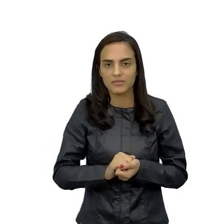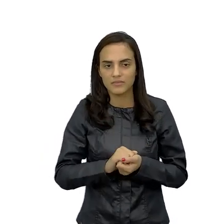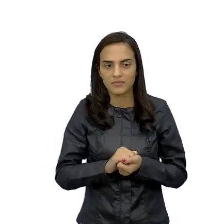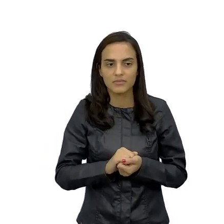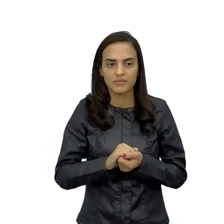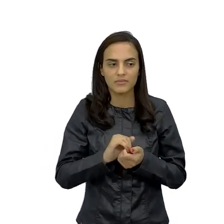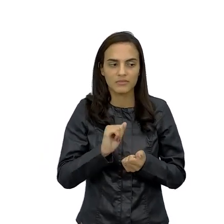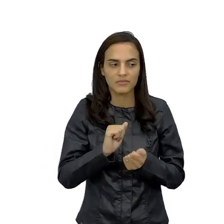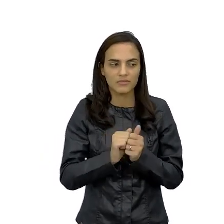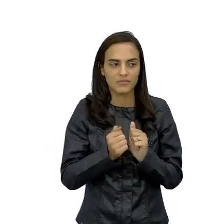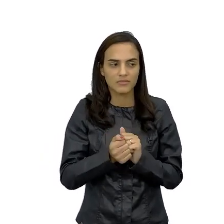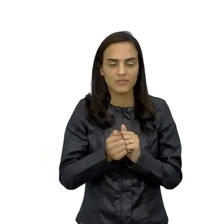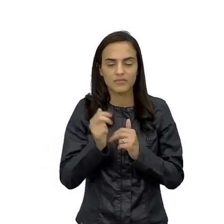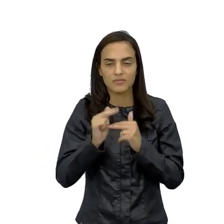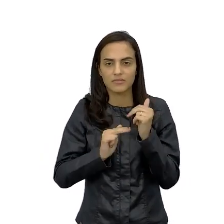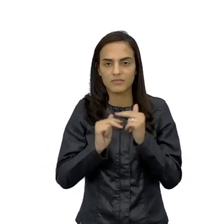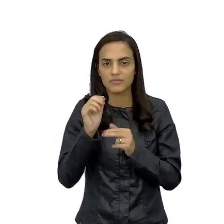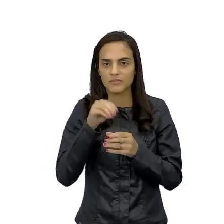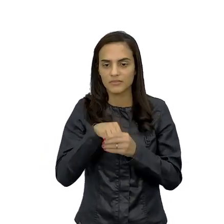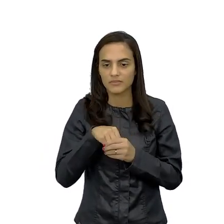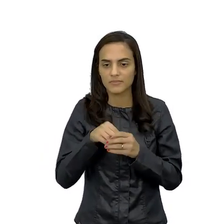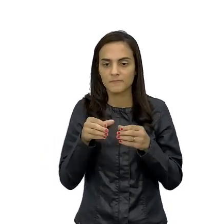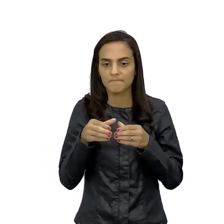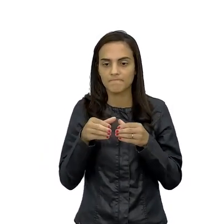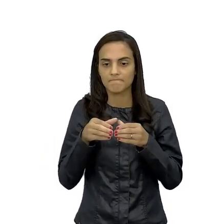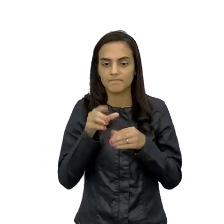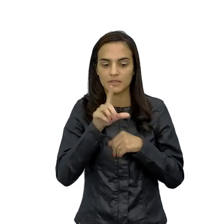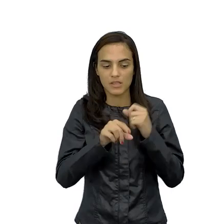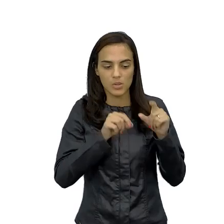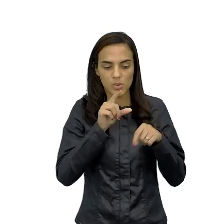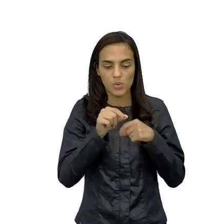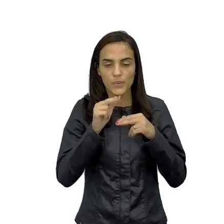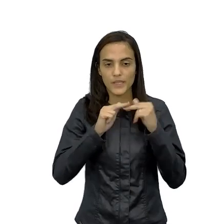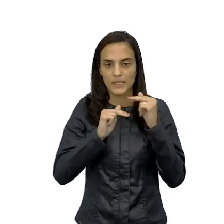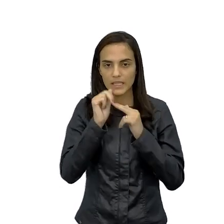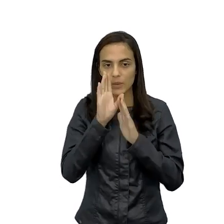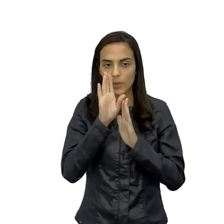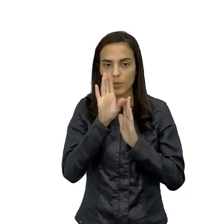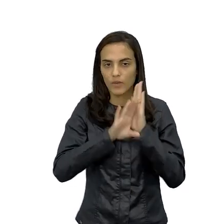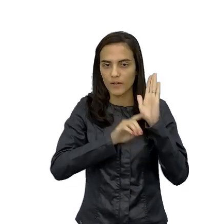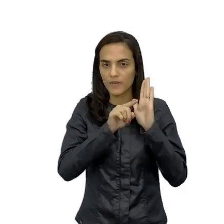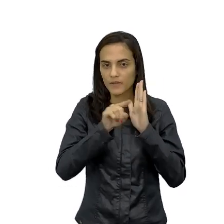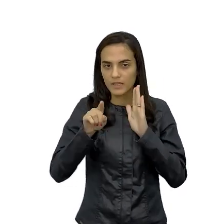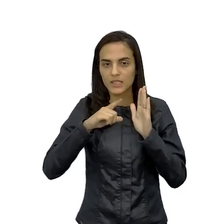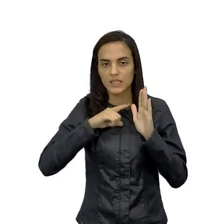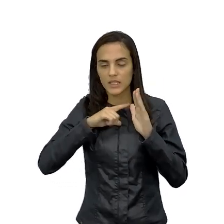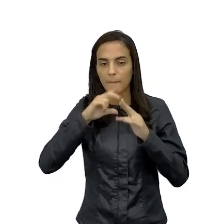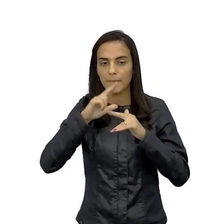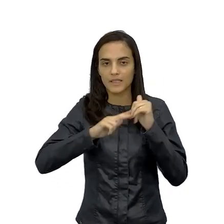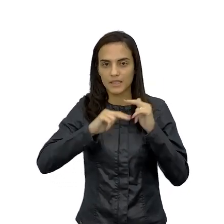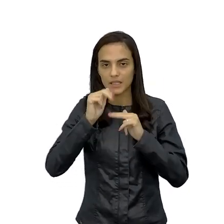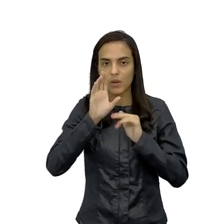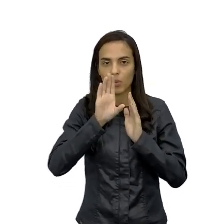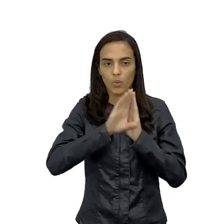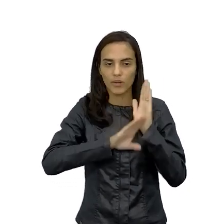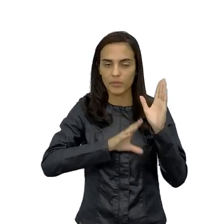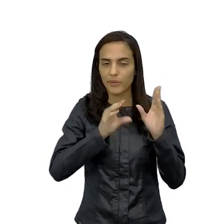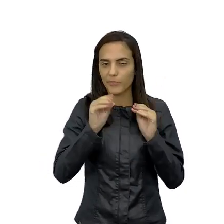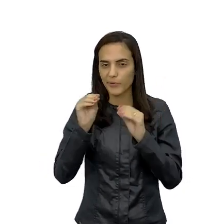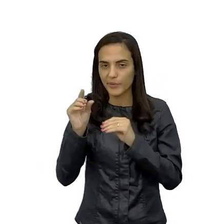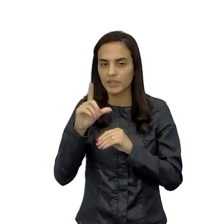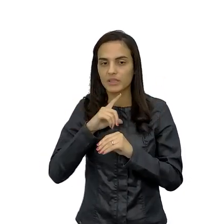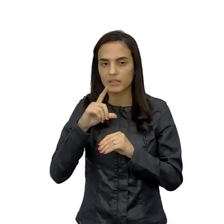agrupamentos dentro da mesma turma. E a escolha dos materiais curriculares. Vocês têm muitos materiais curriculares, né, para